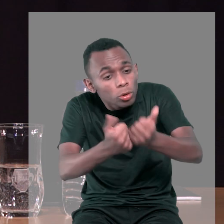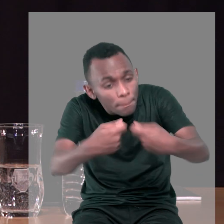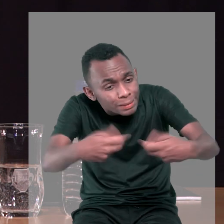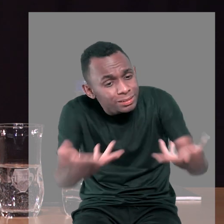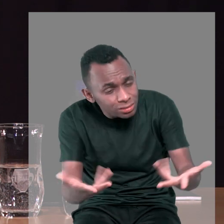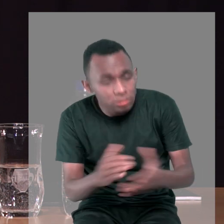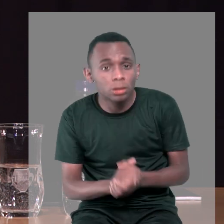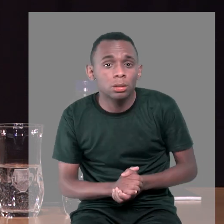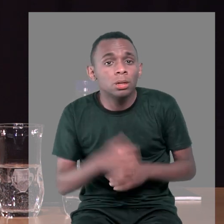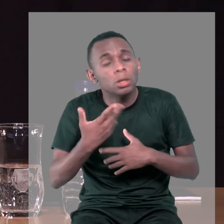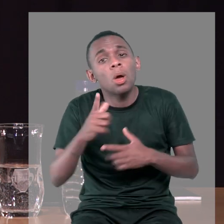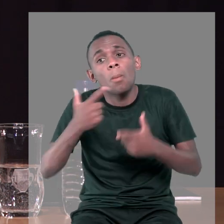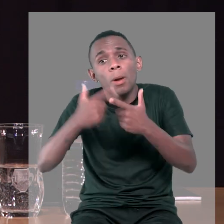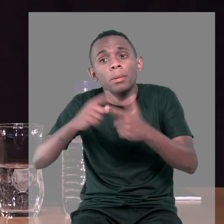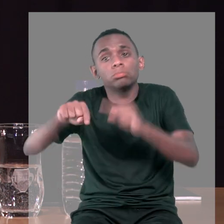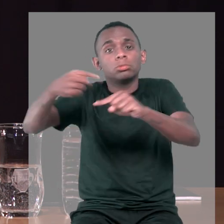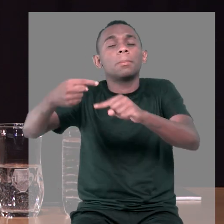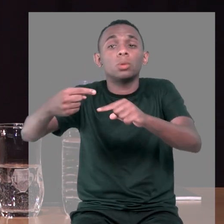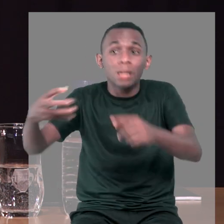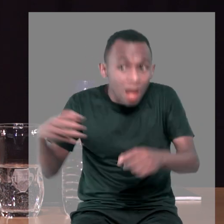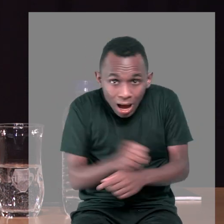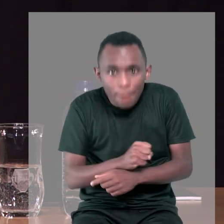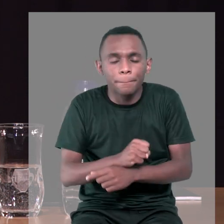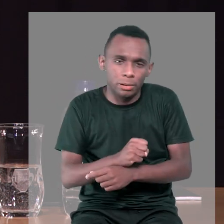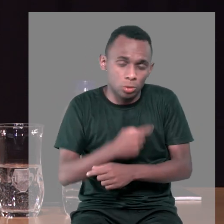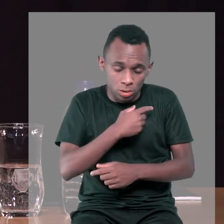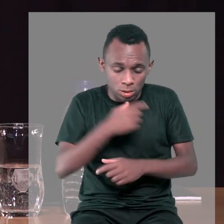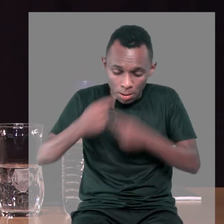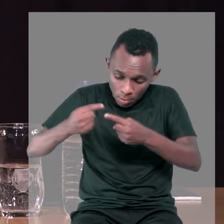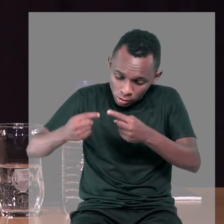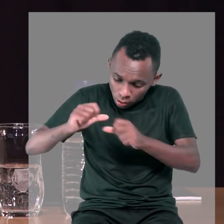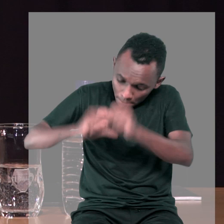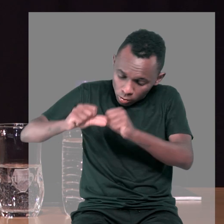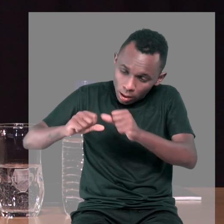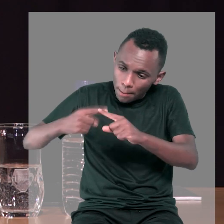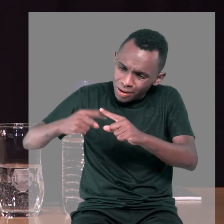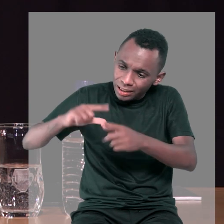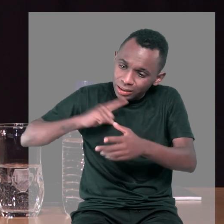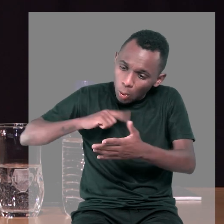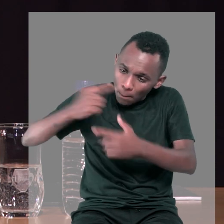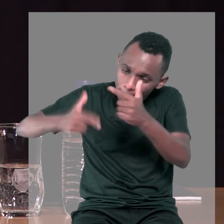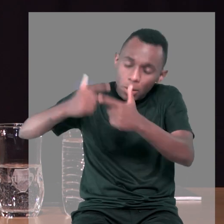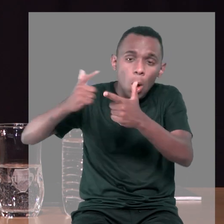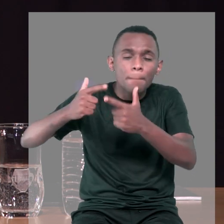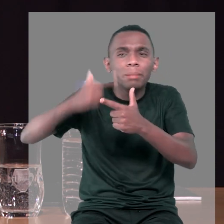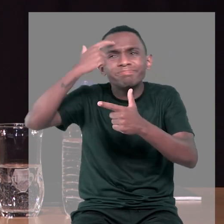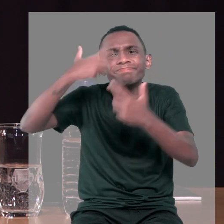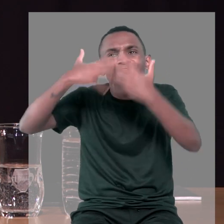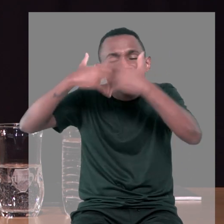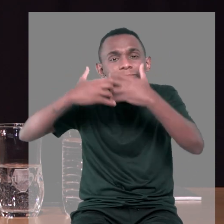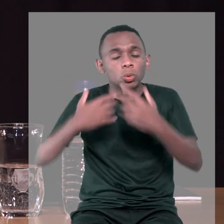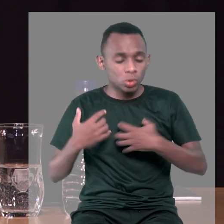que, quando nós experimentamos a solidão, a dificuldade de pensar. Em que sentido? De estabelecer com